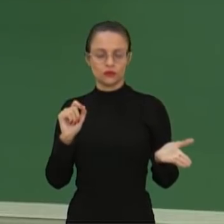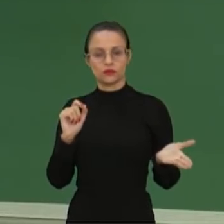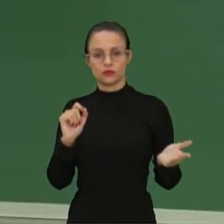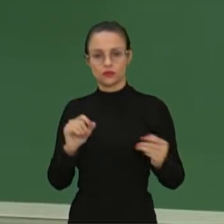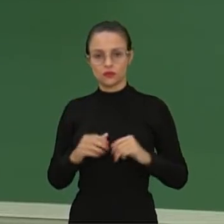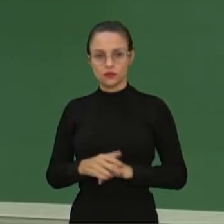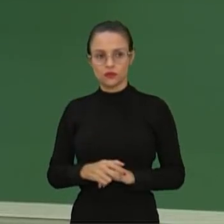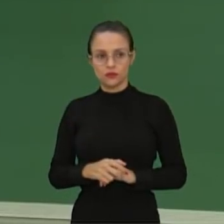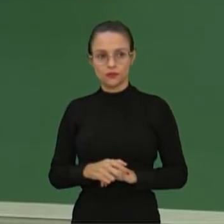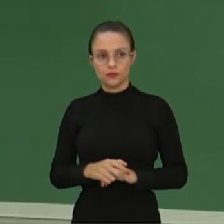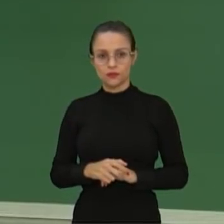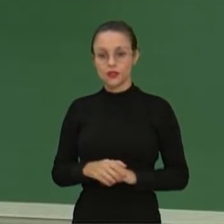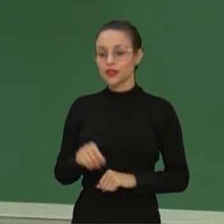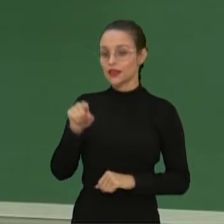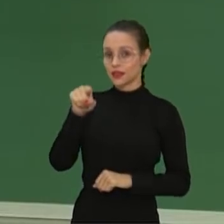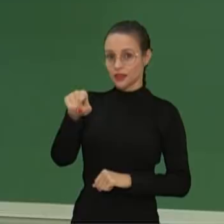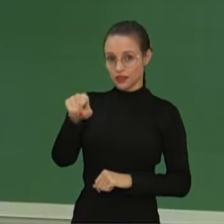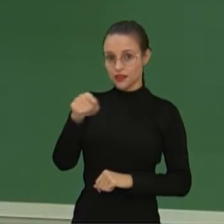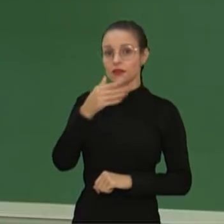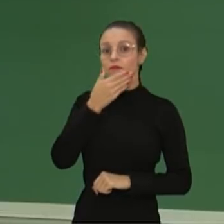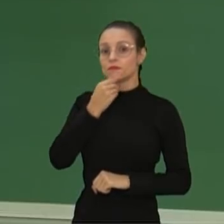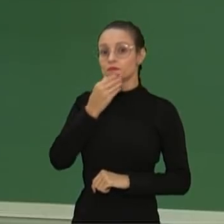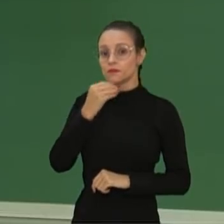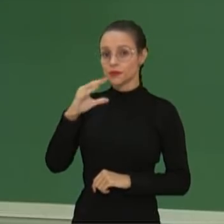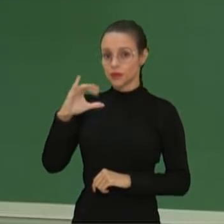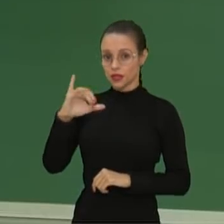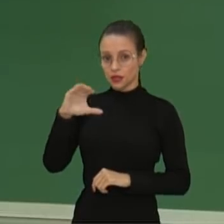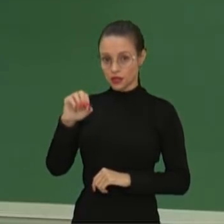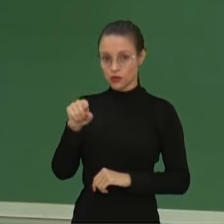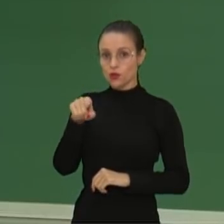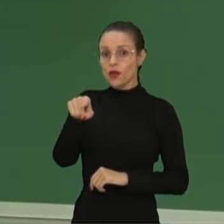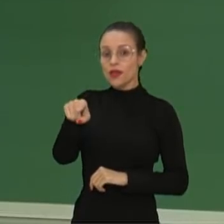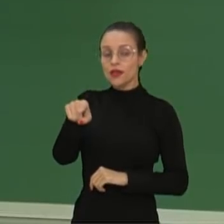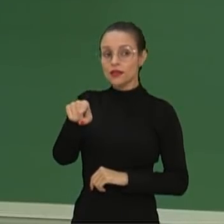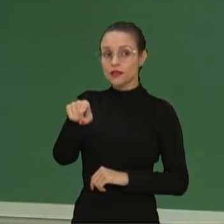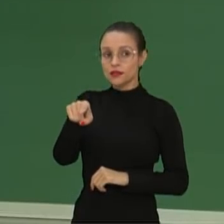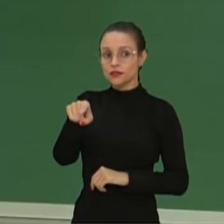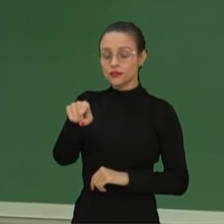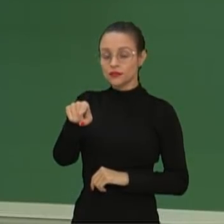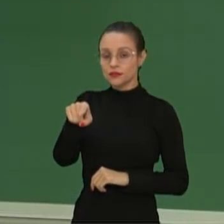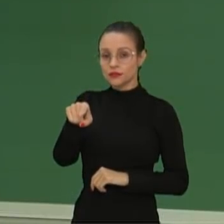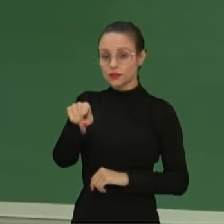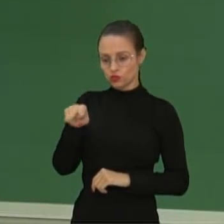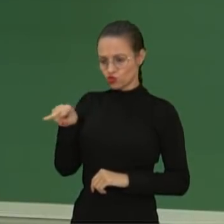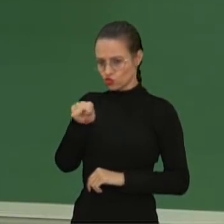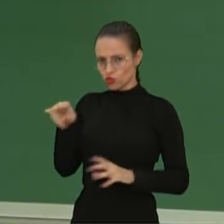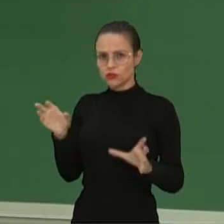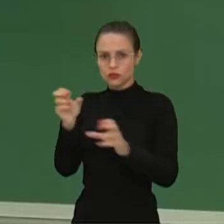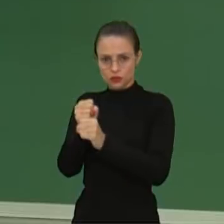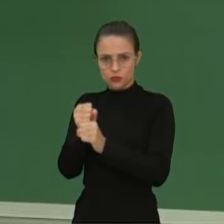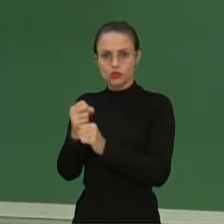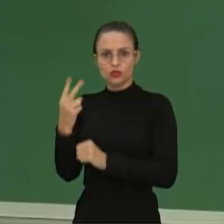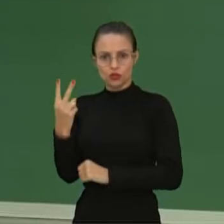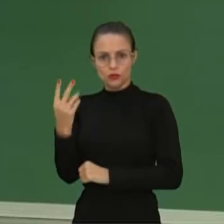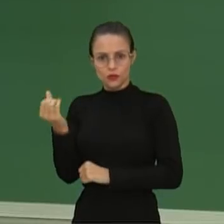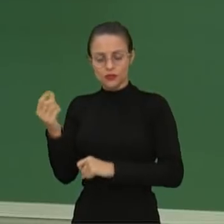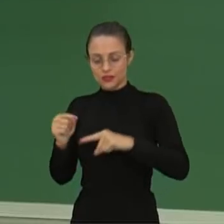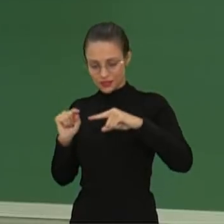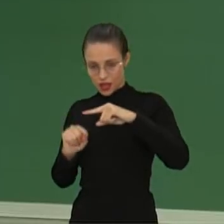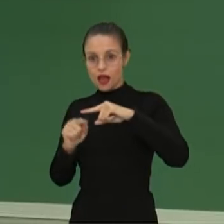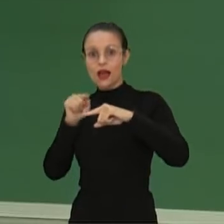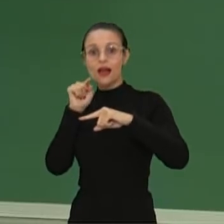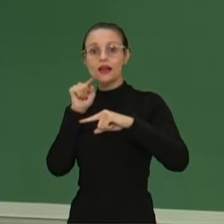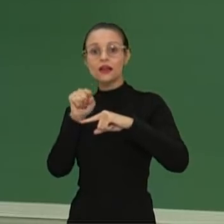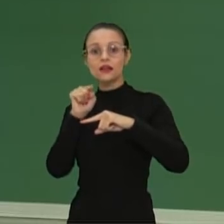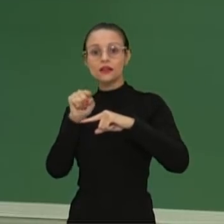que Caio, ele tem o total entre Caio e Felipe é 2.600, fica embaixo. E em cima